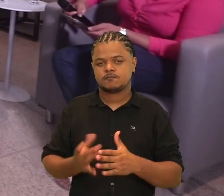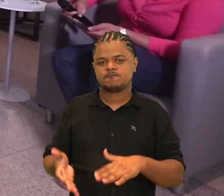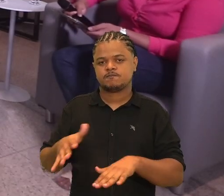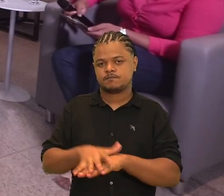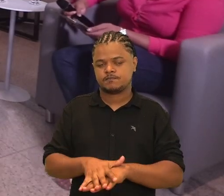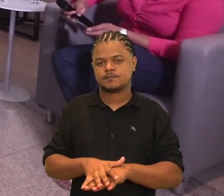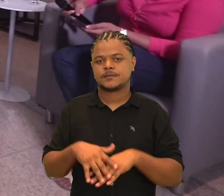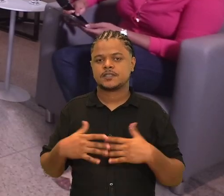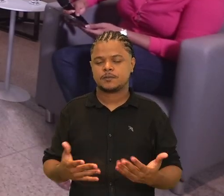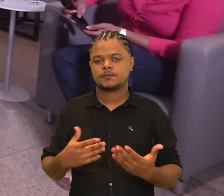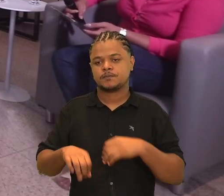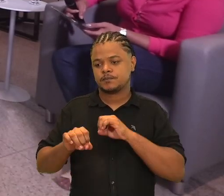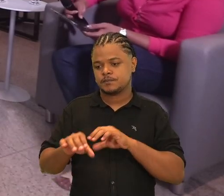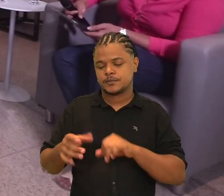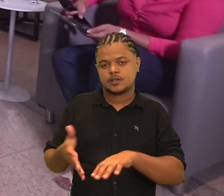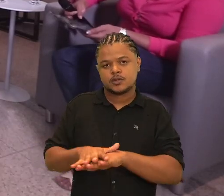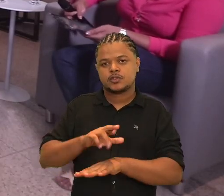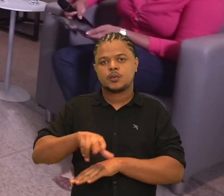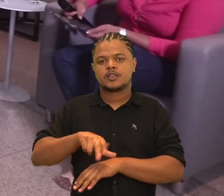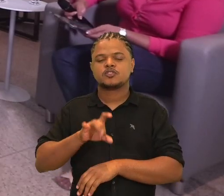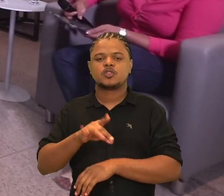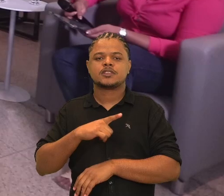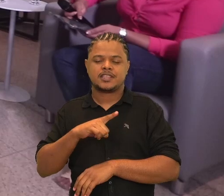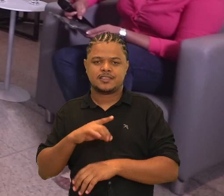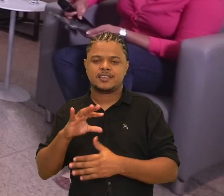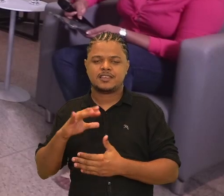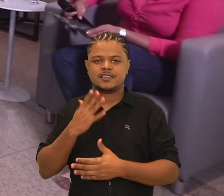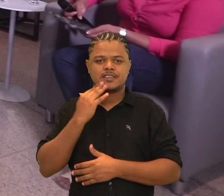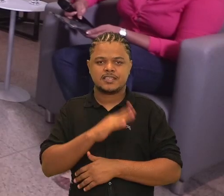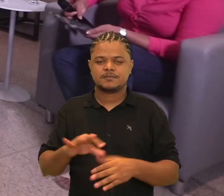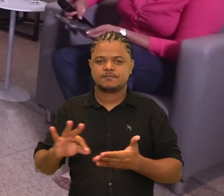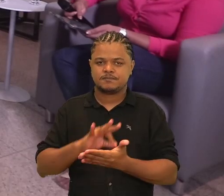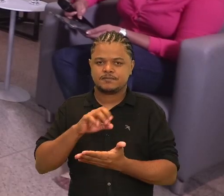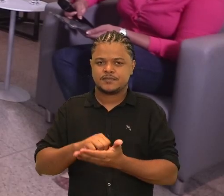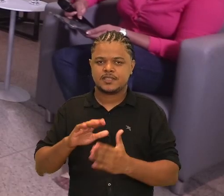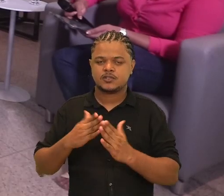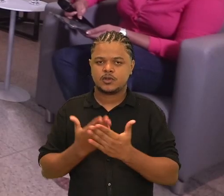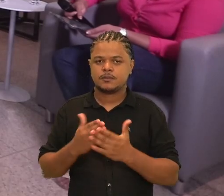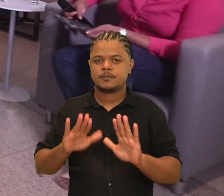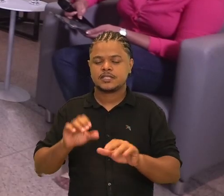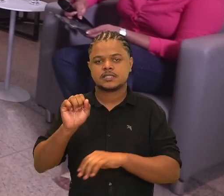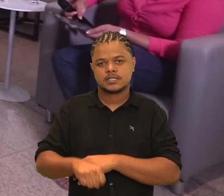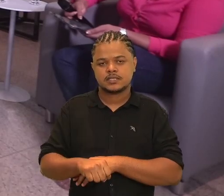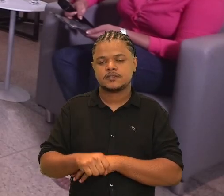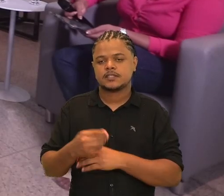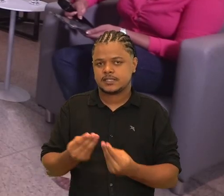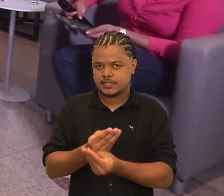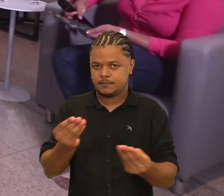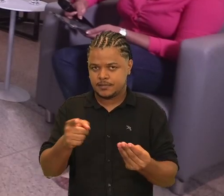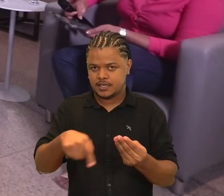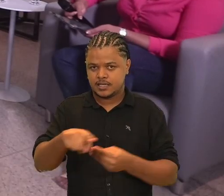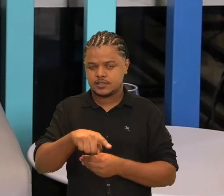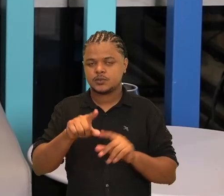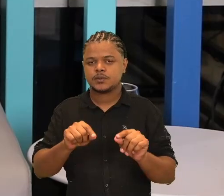inclusiva. Então, uma educação inclusiva não é só ter a criança matriculada na escola, mas sim é prover para ela